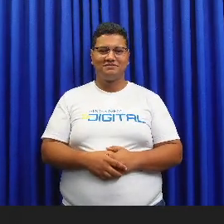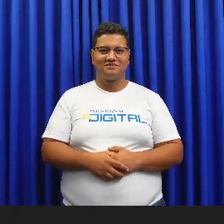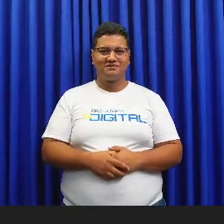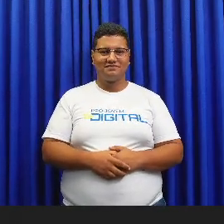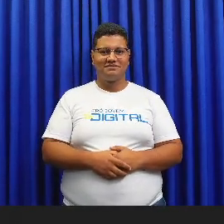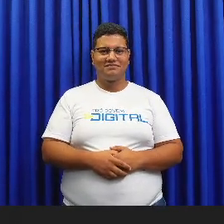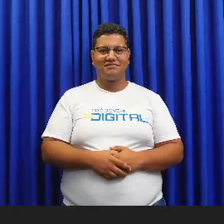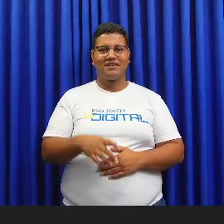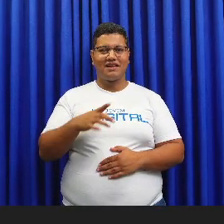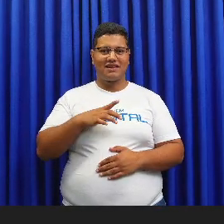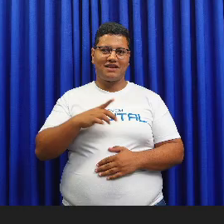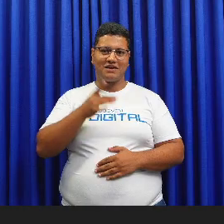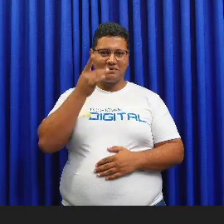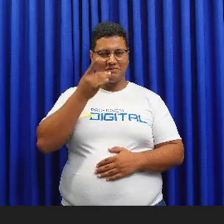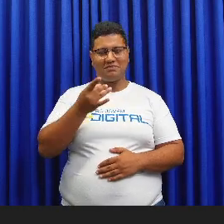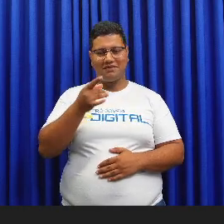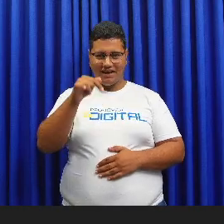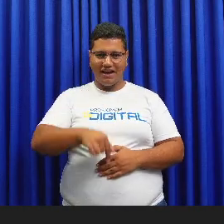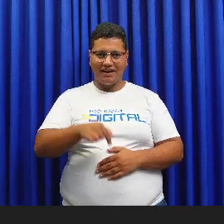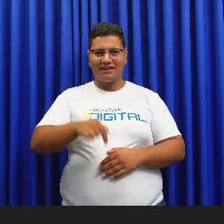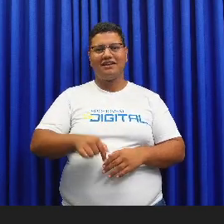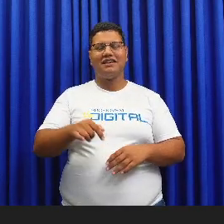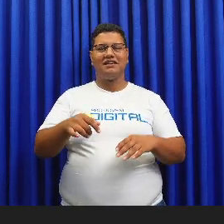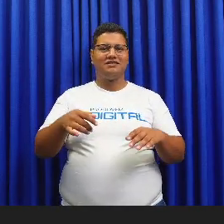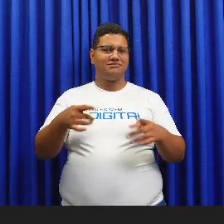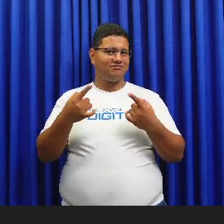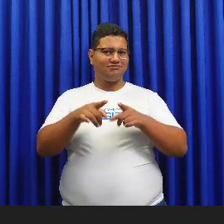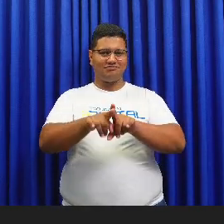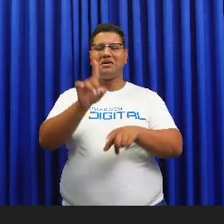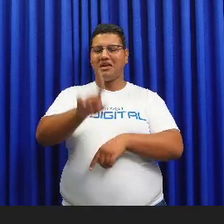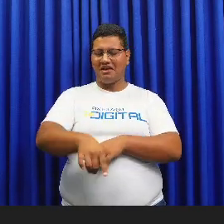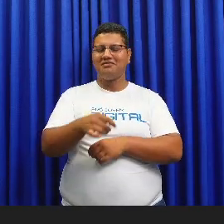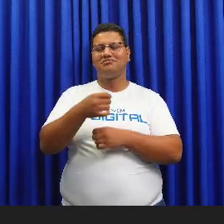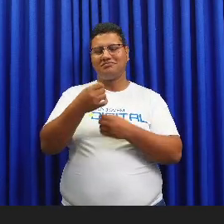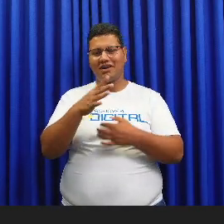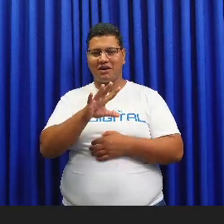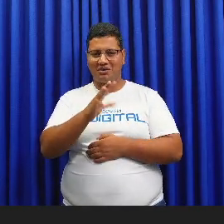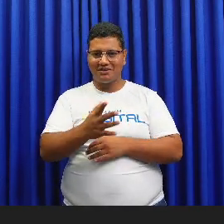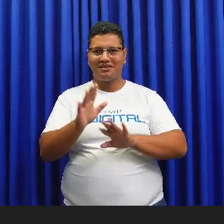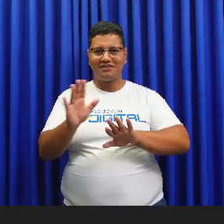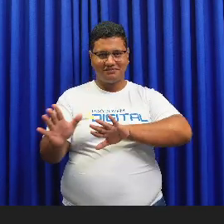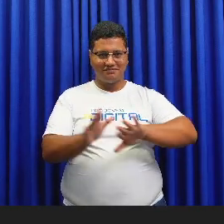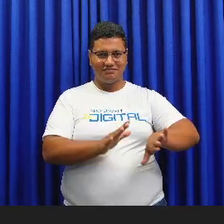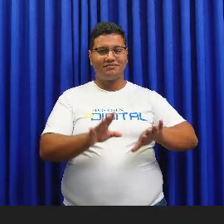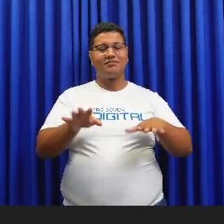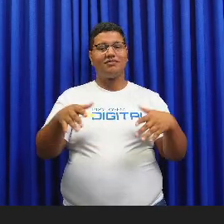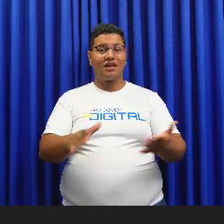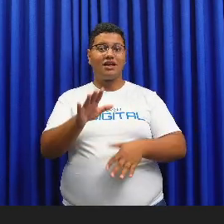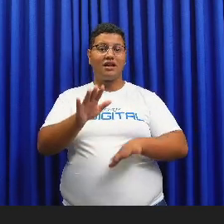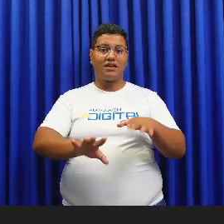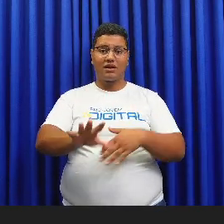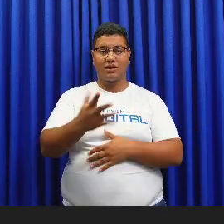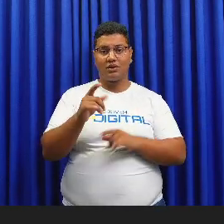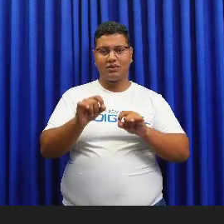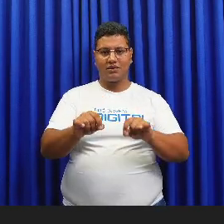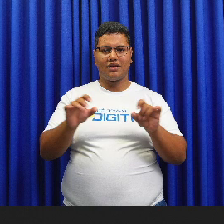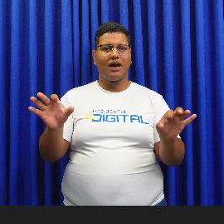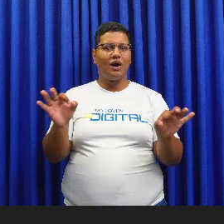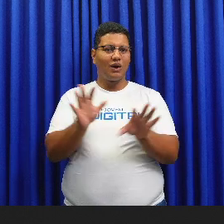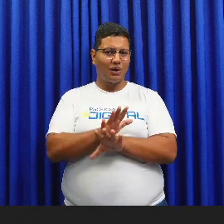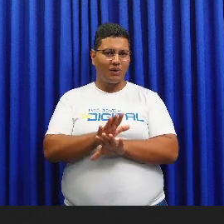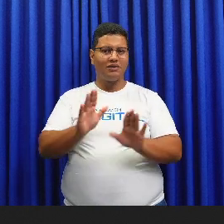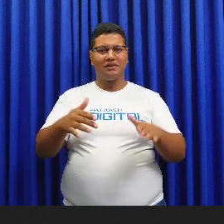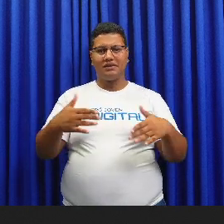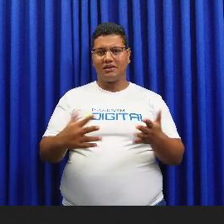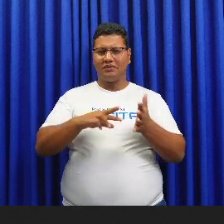Ao vivo tem disso mesmo, né, gente? Então vamos nessa. A fazer, em andamento e concluído.